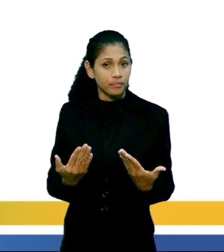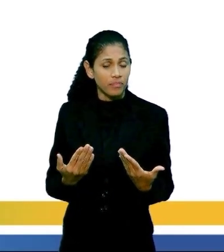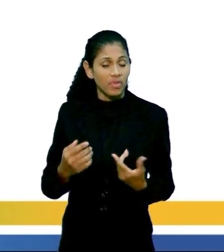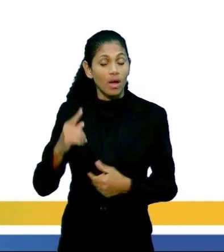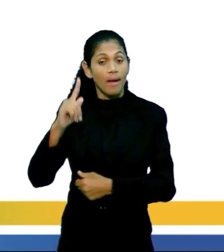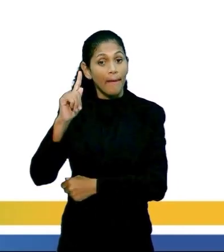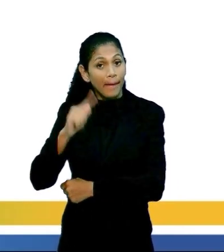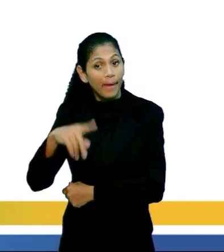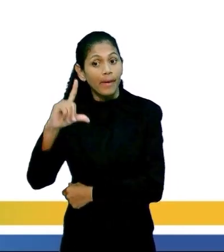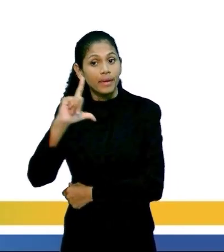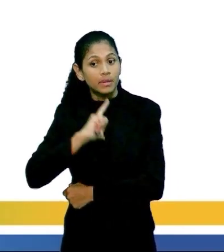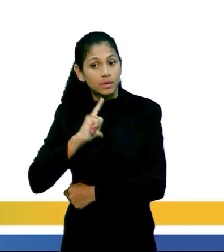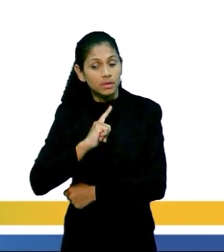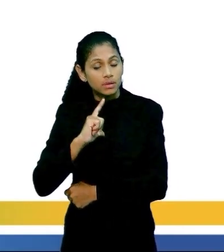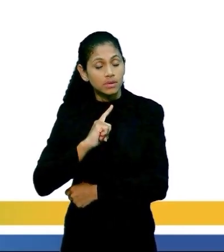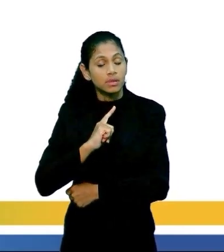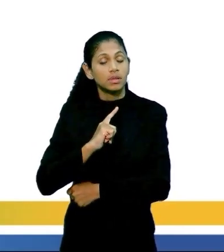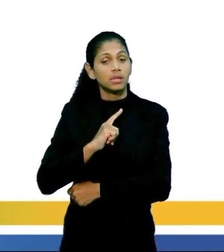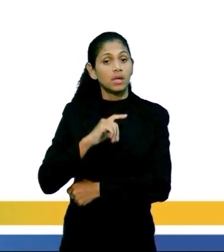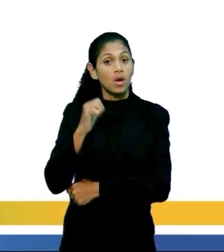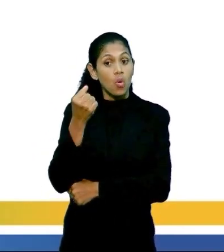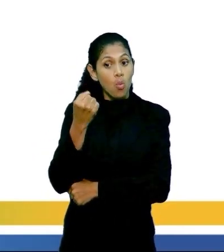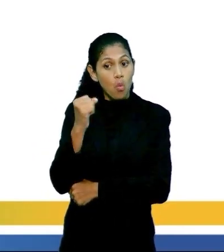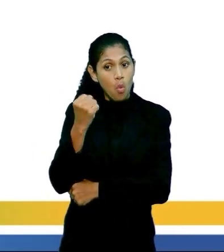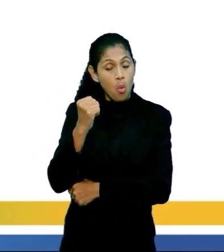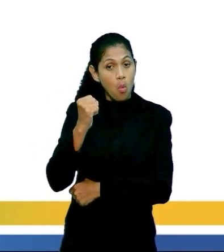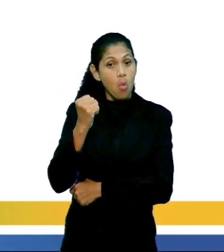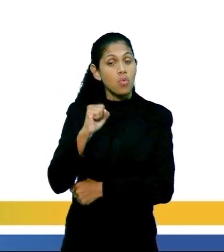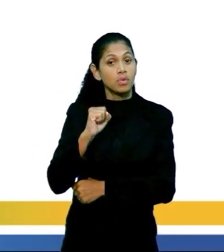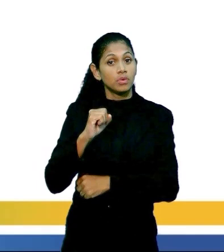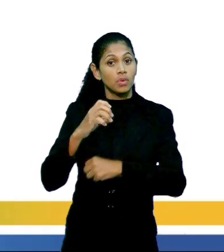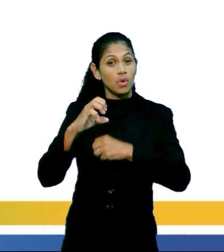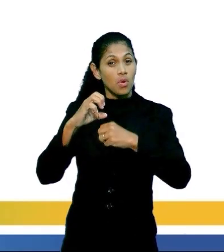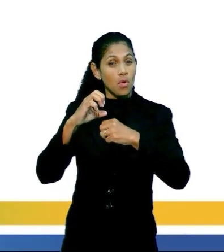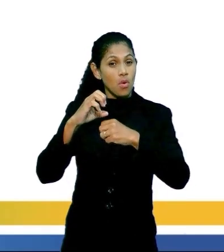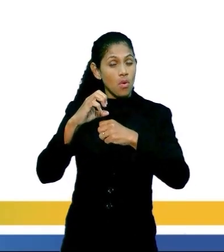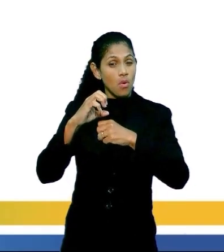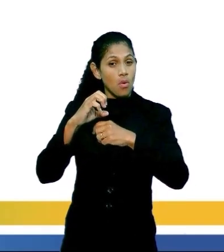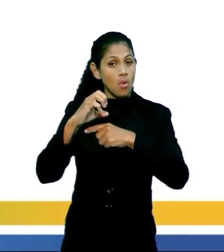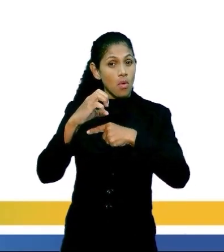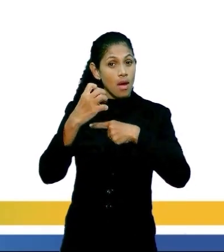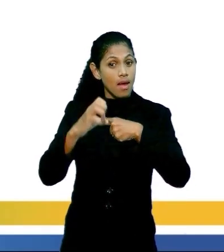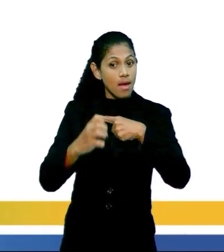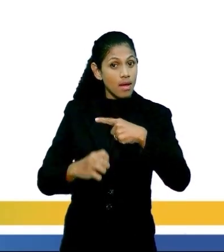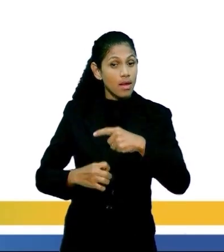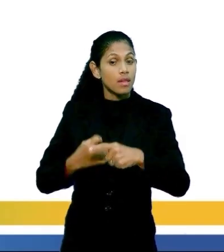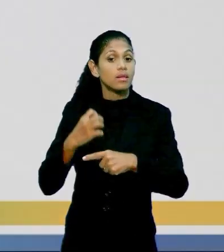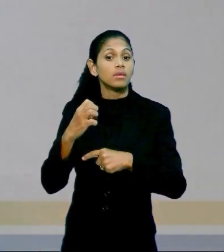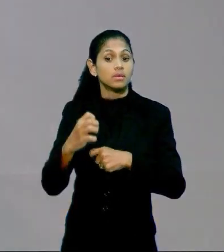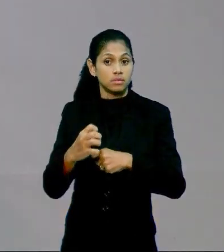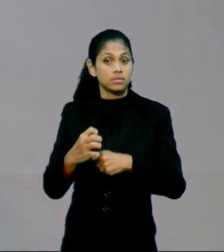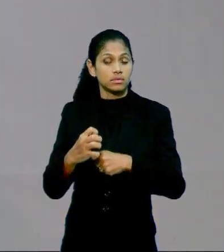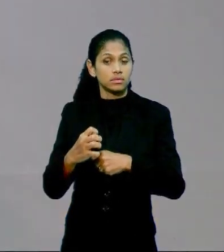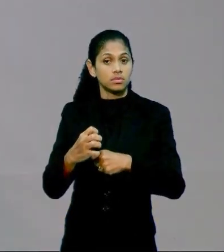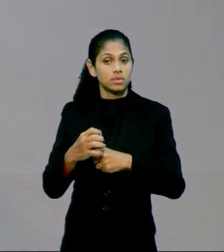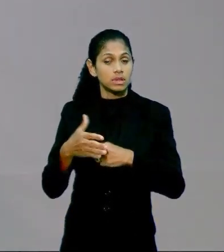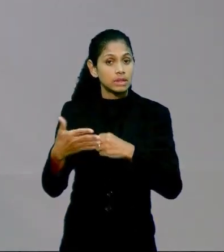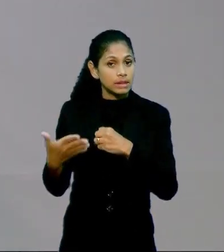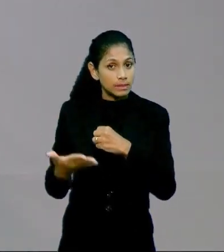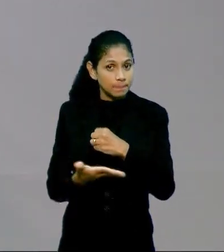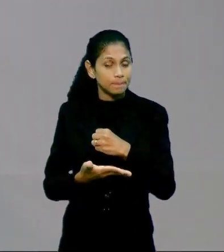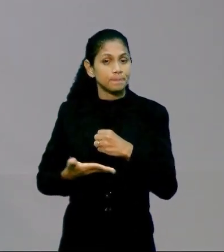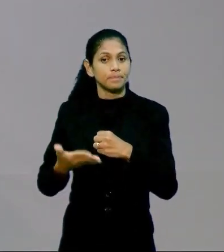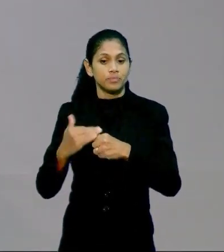para vocês o que é camada de valência, mas a princípio seria isso. Na